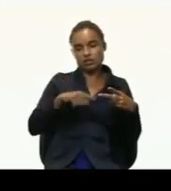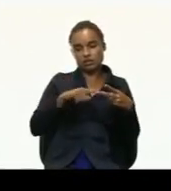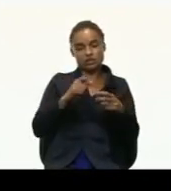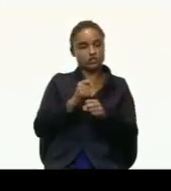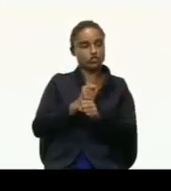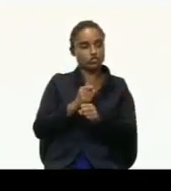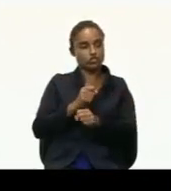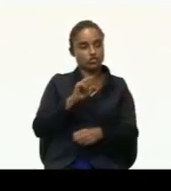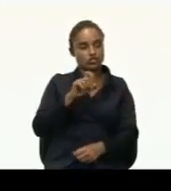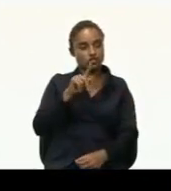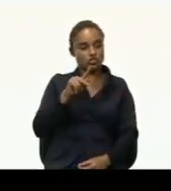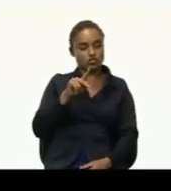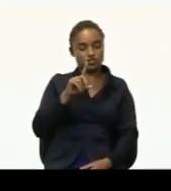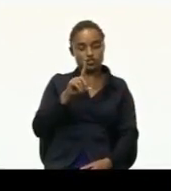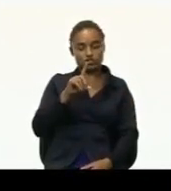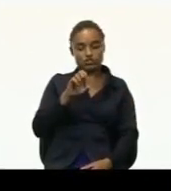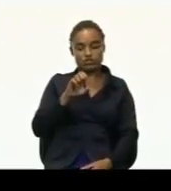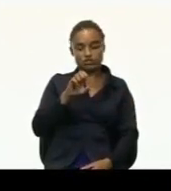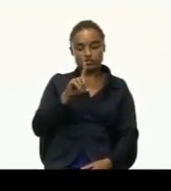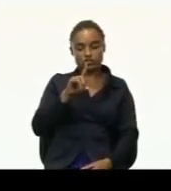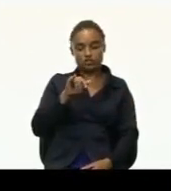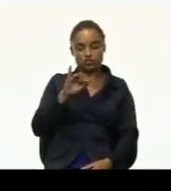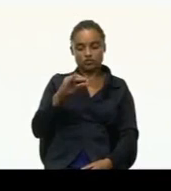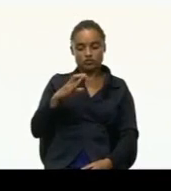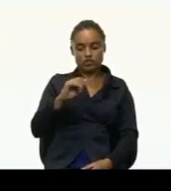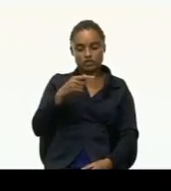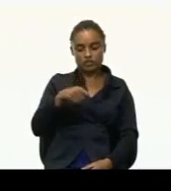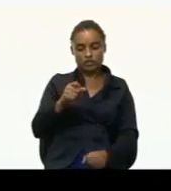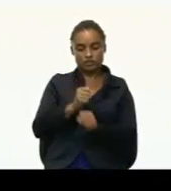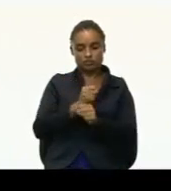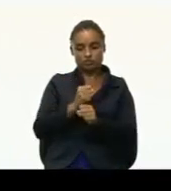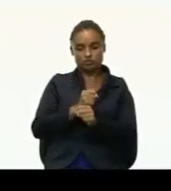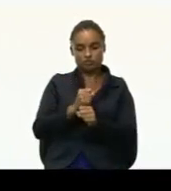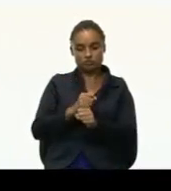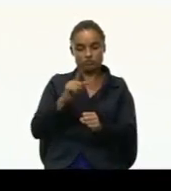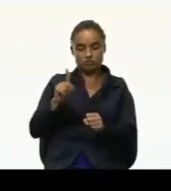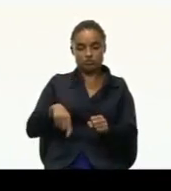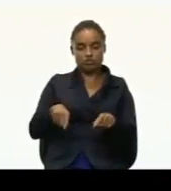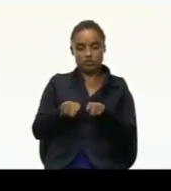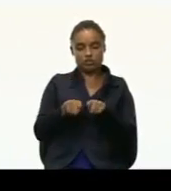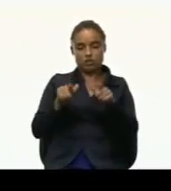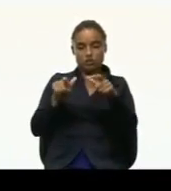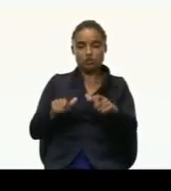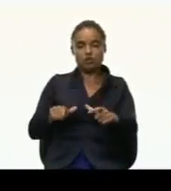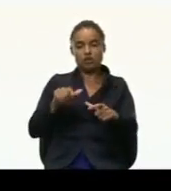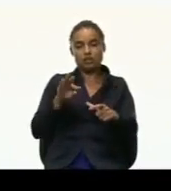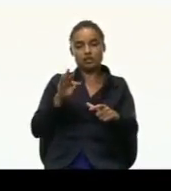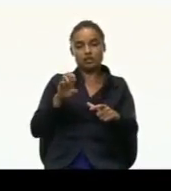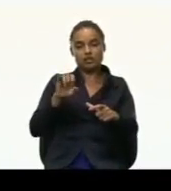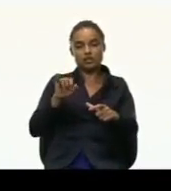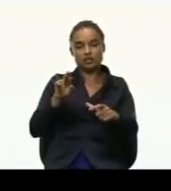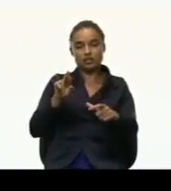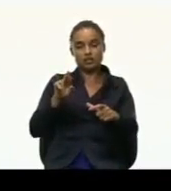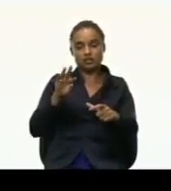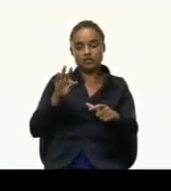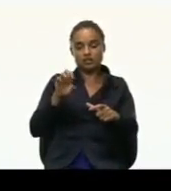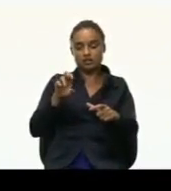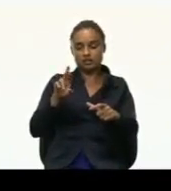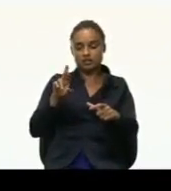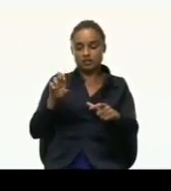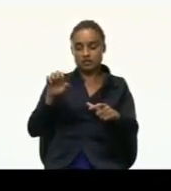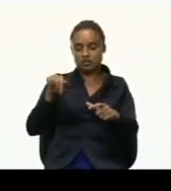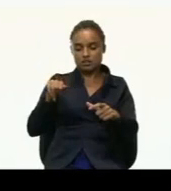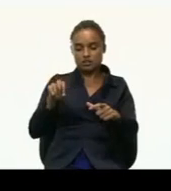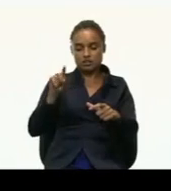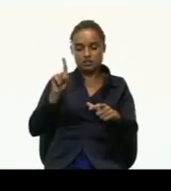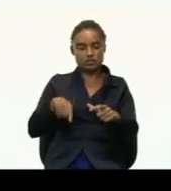Edificação. Tá bom? E o nosso terreno. Tá? E eu quero que você dimensione o canteiro de